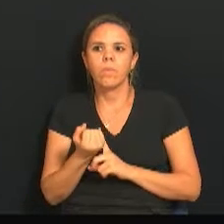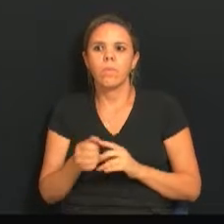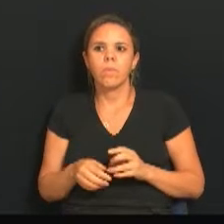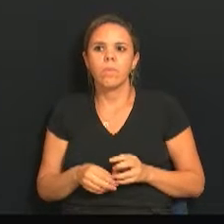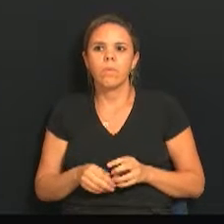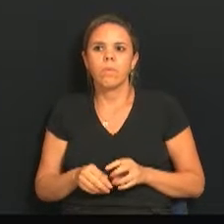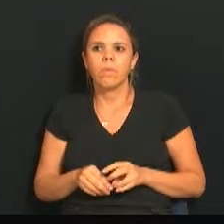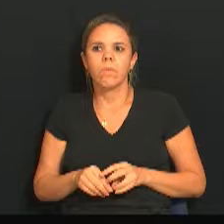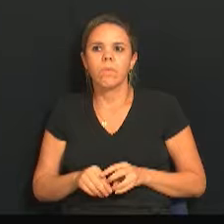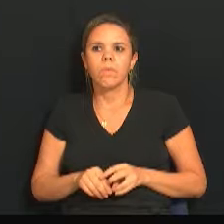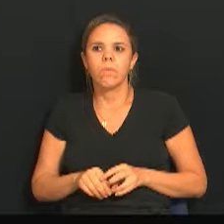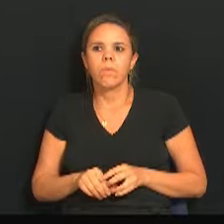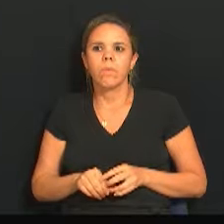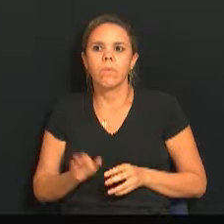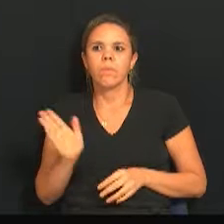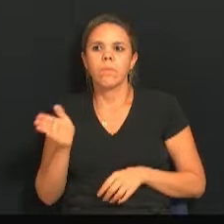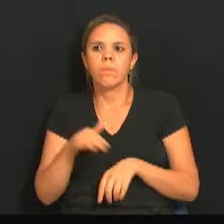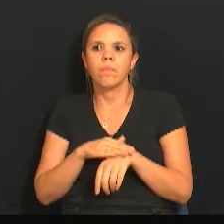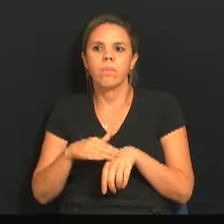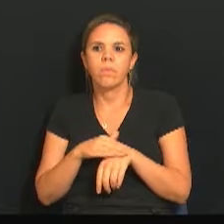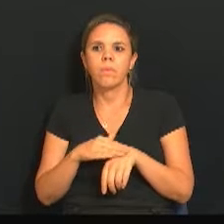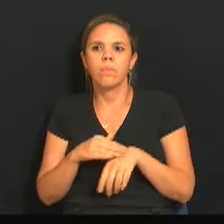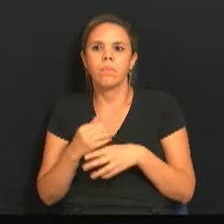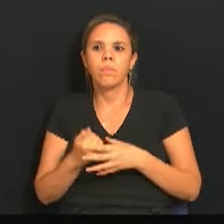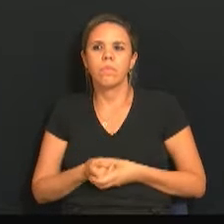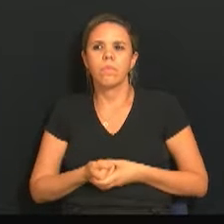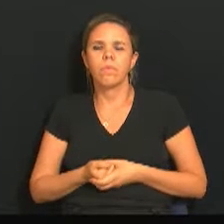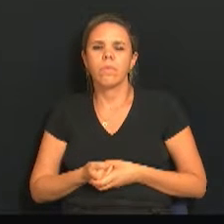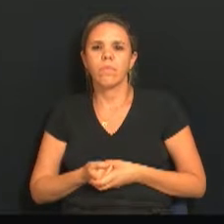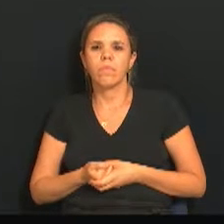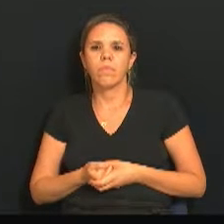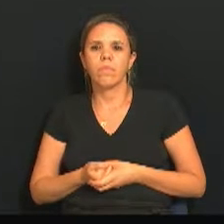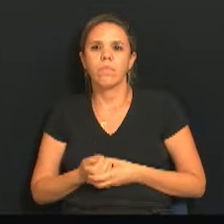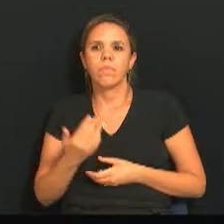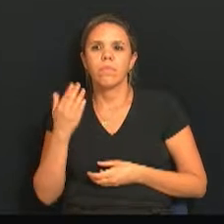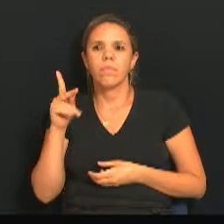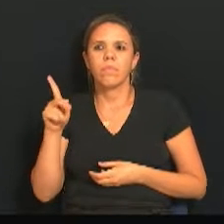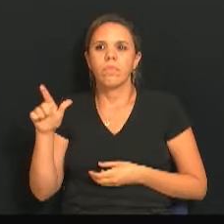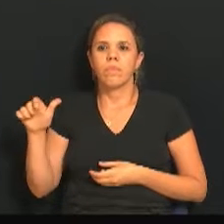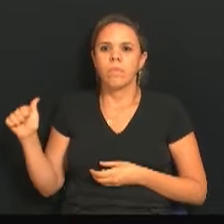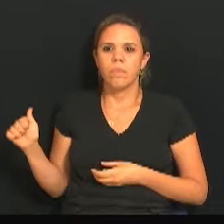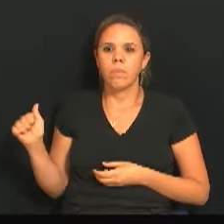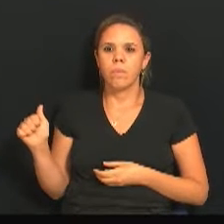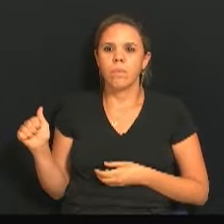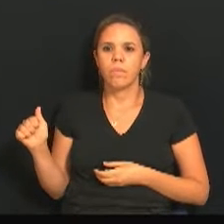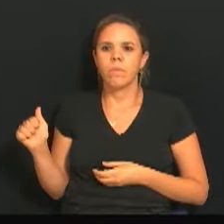Já conversamos um pouquinho, ela está aqui com a gente também. Também agradeço a Paula Andréia